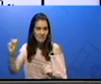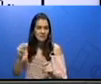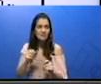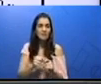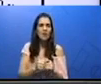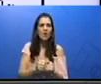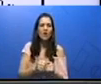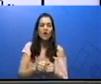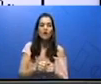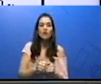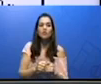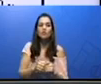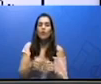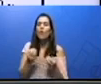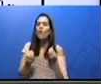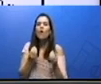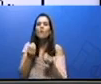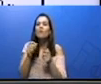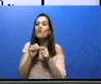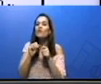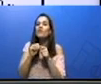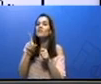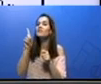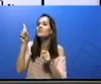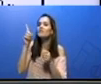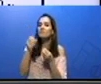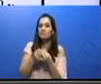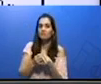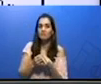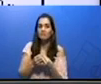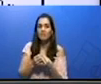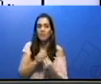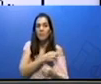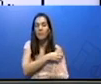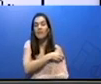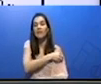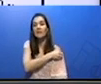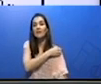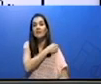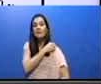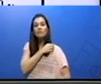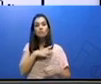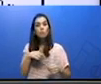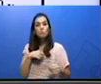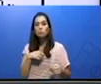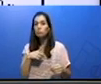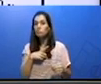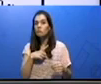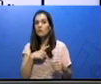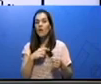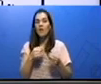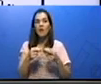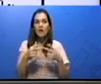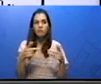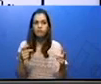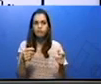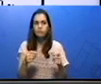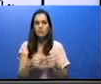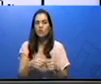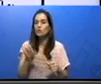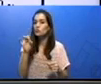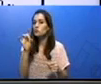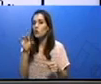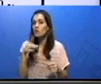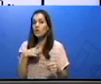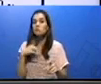nessa mesma reação, né, do carbono mais o gás oxigênio, a gente não tem o produto, que está representado aqui com a